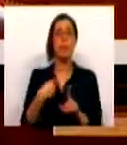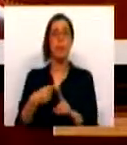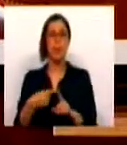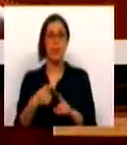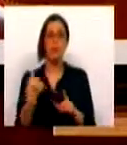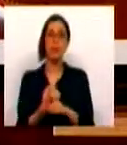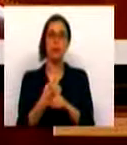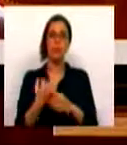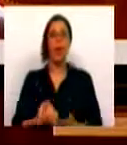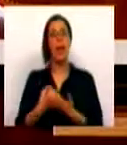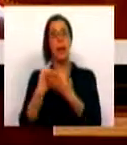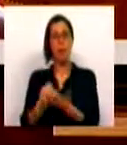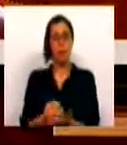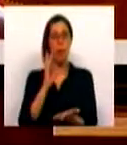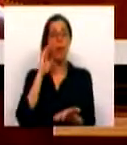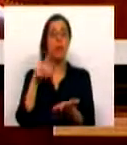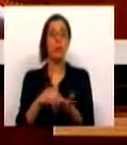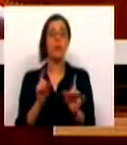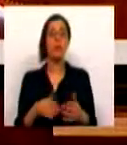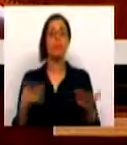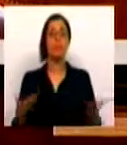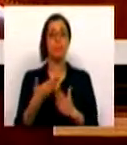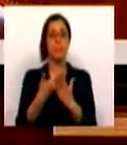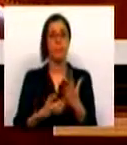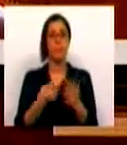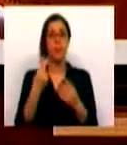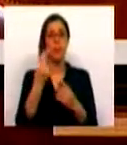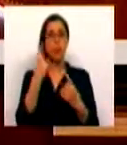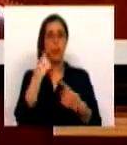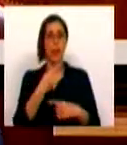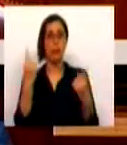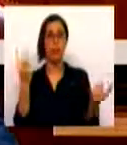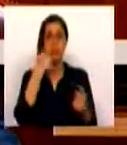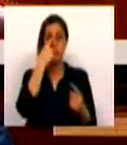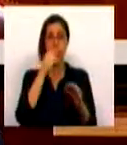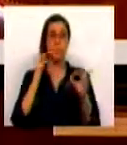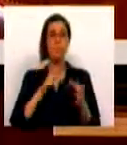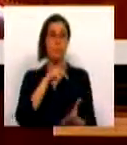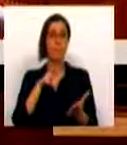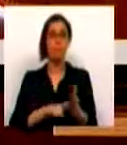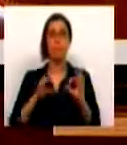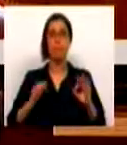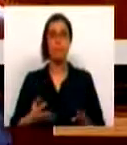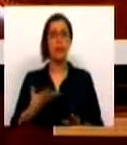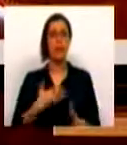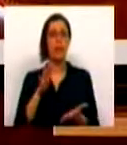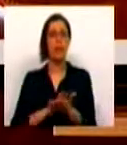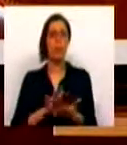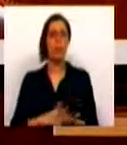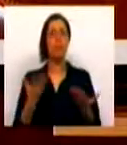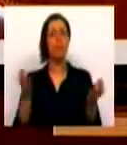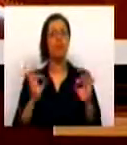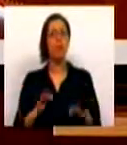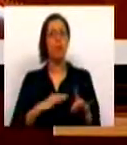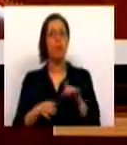dos instrumentos de apoio resultantes da declaração de utilidade pública, pois essa medida está aprovada, o decreto está publicado, o